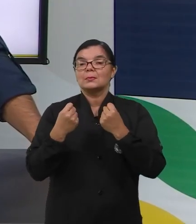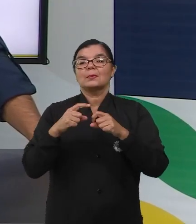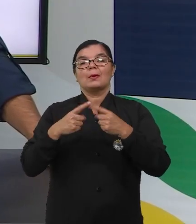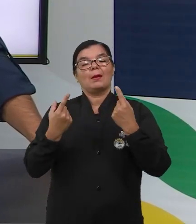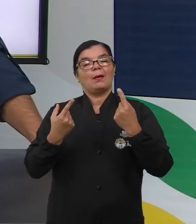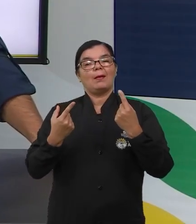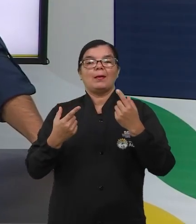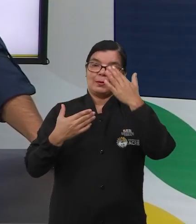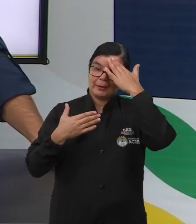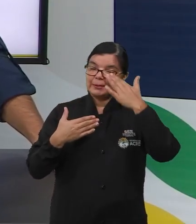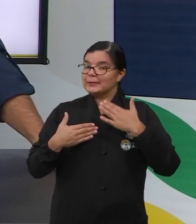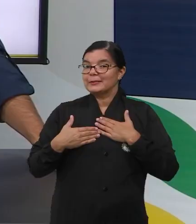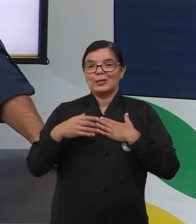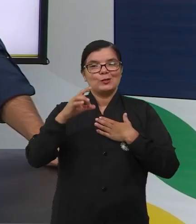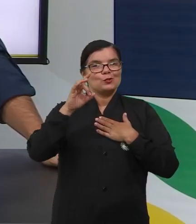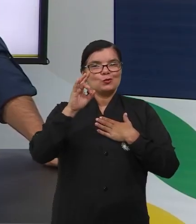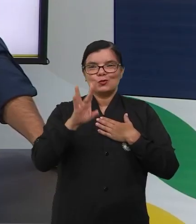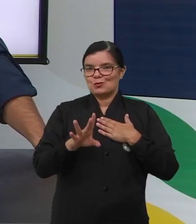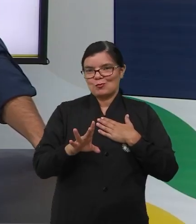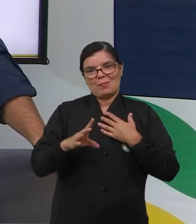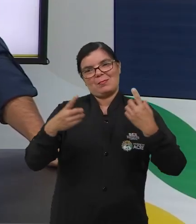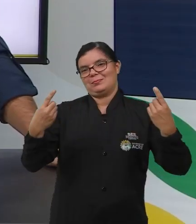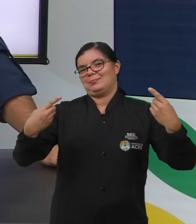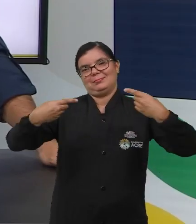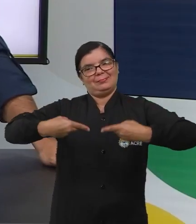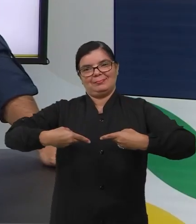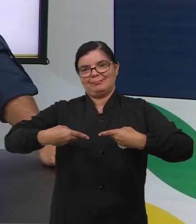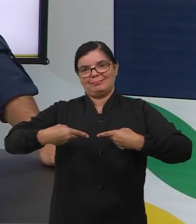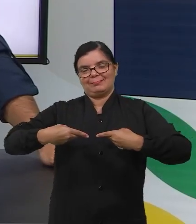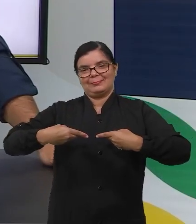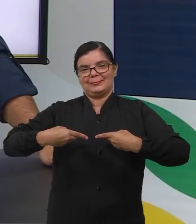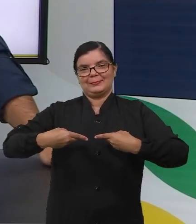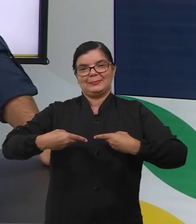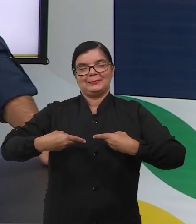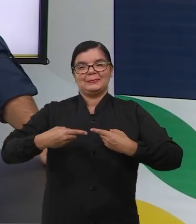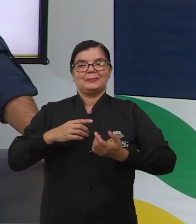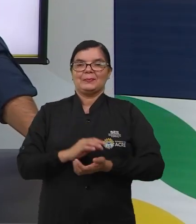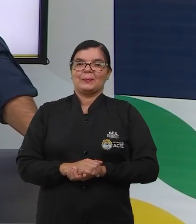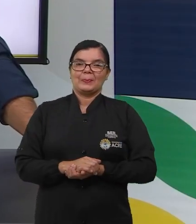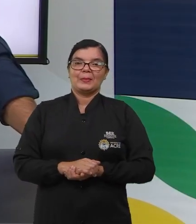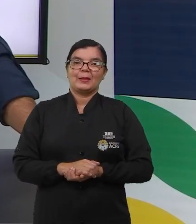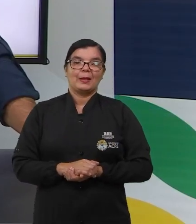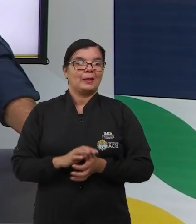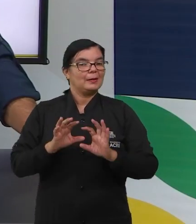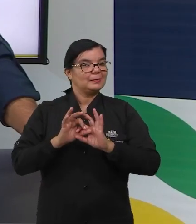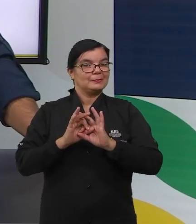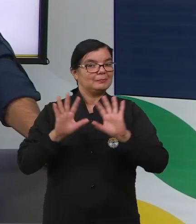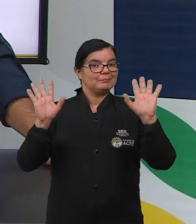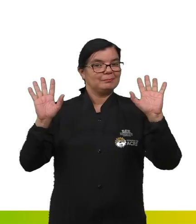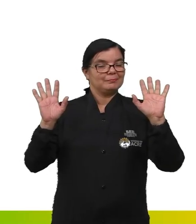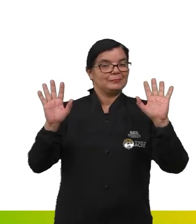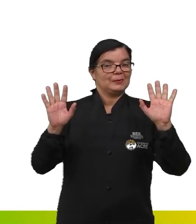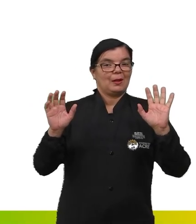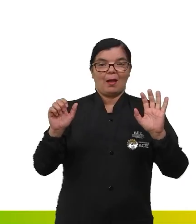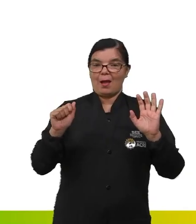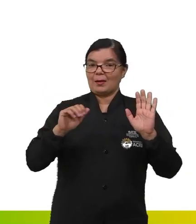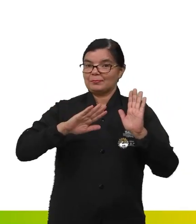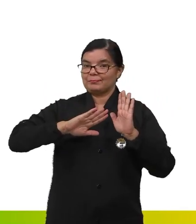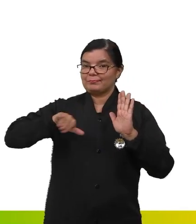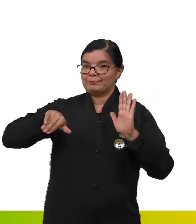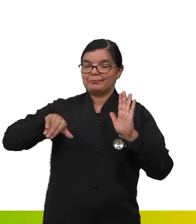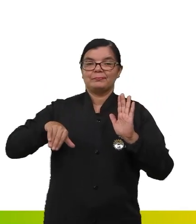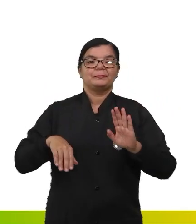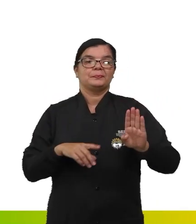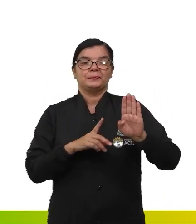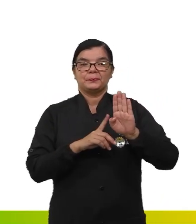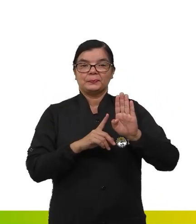prática corporal não é esse direcionamento aqui que está abordando com a competição, é liberdade. Então, anula A.